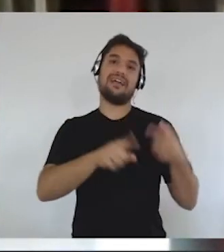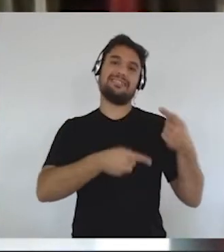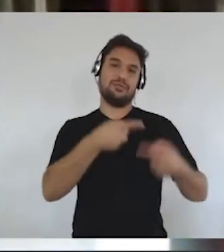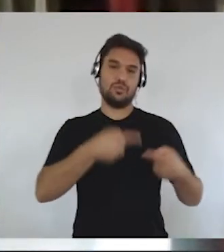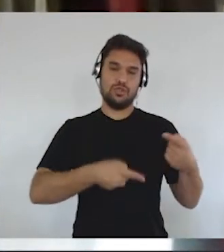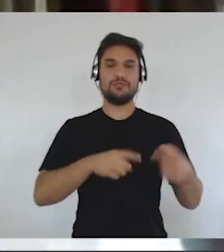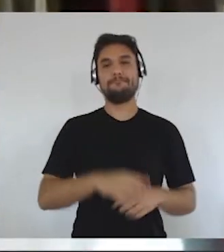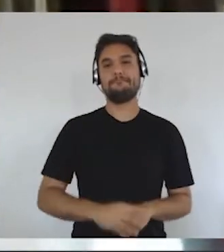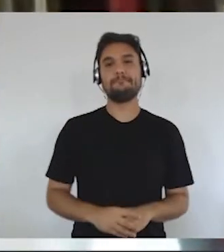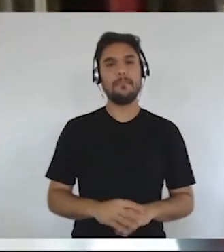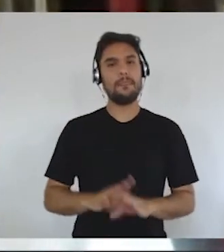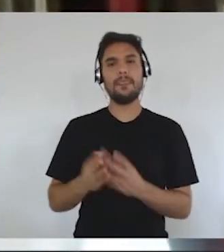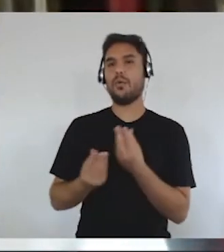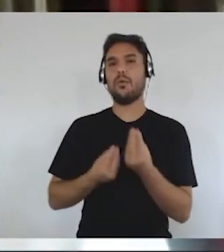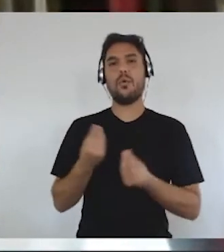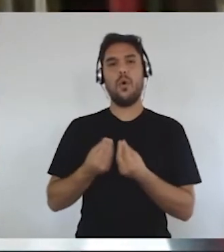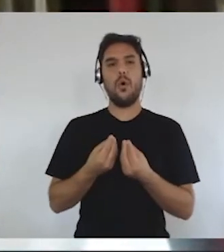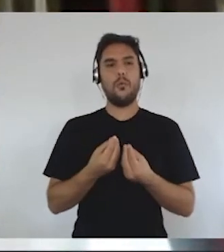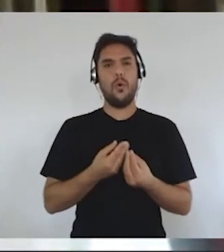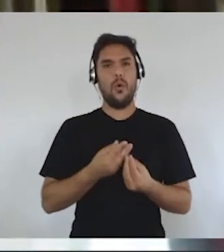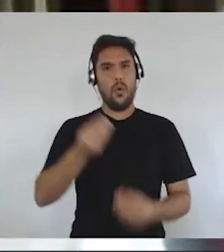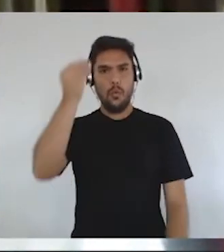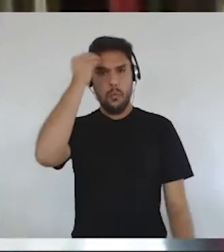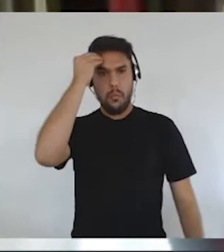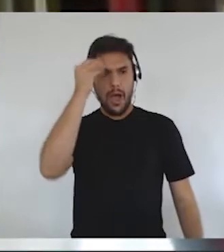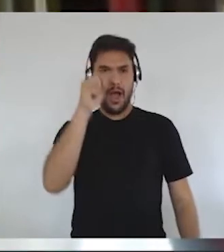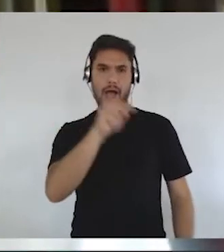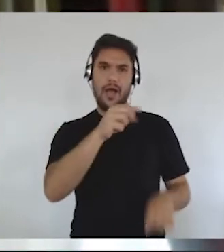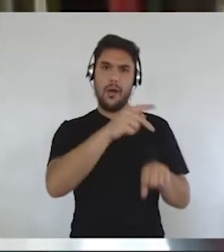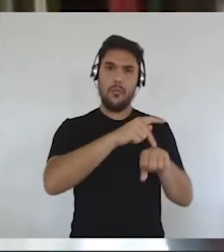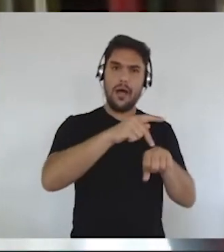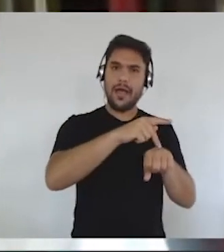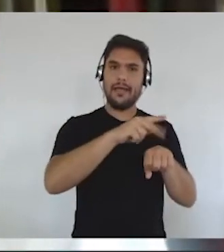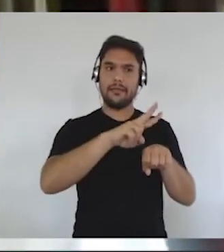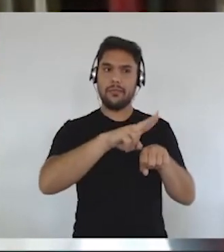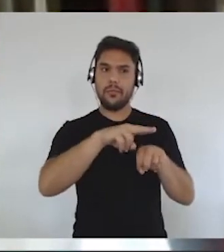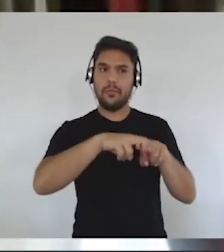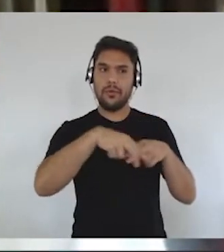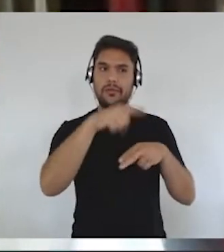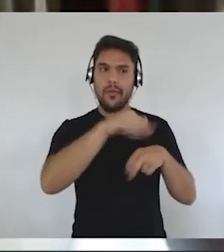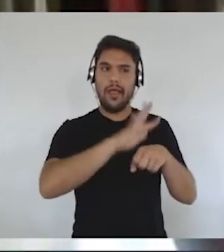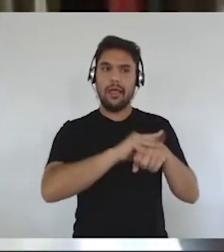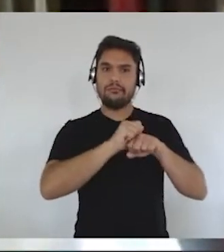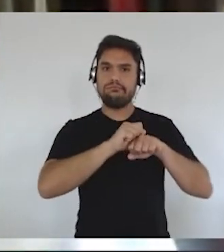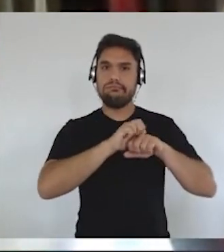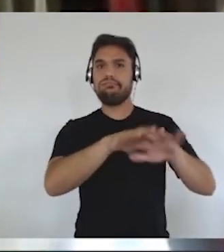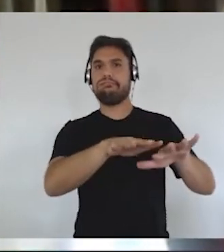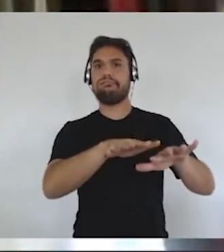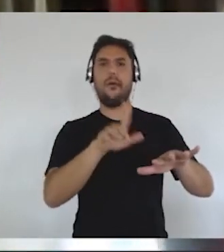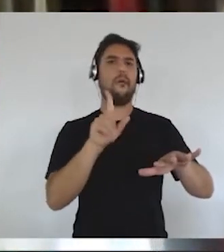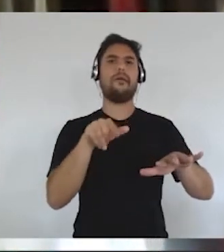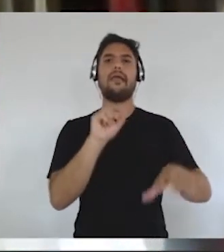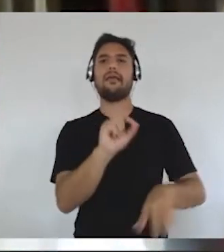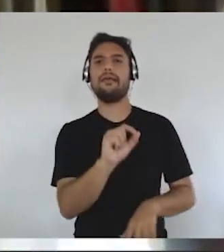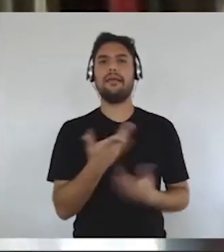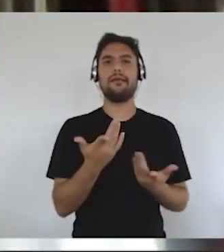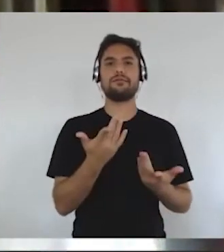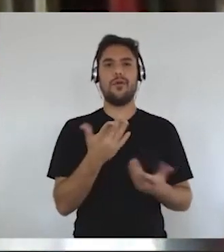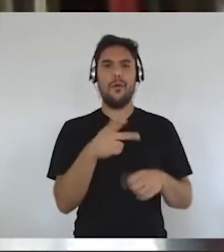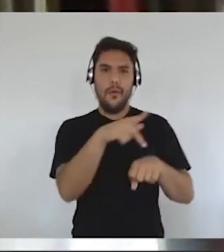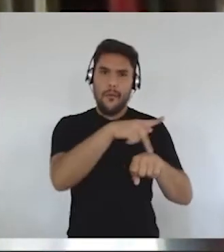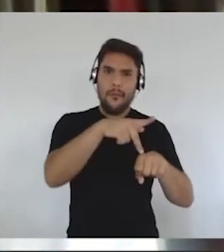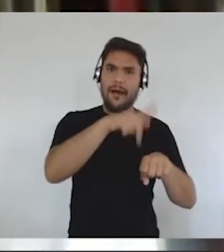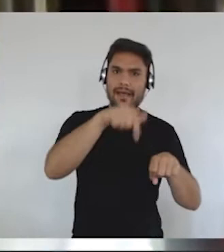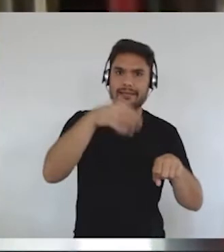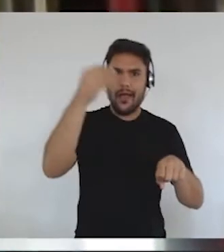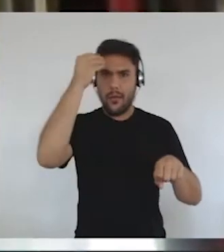sobre como responsabilizar um Estado por pandemias ou por epidemias transnacionais, o que é isso, se um Estado é responsável por